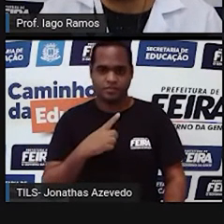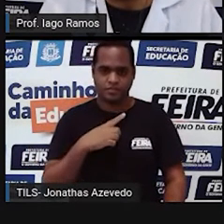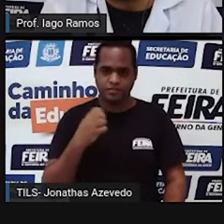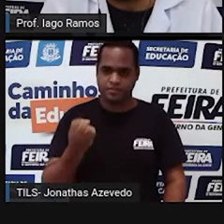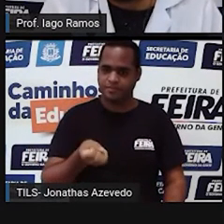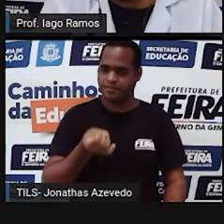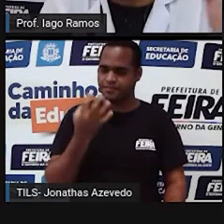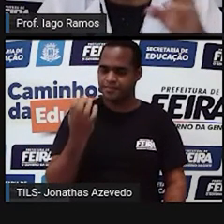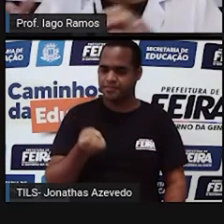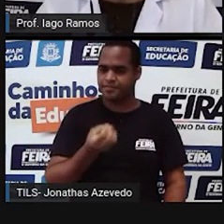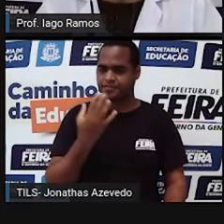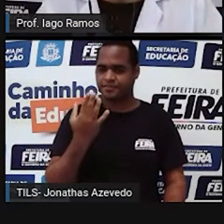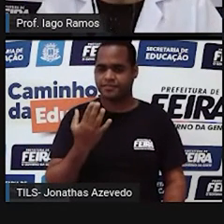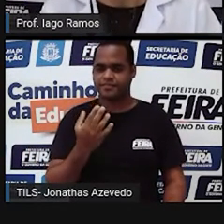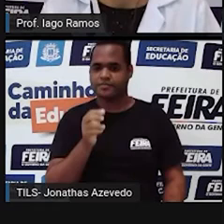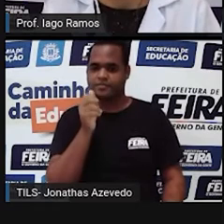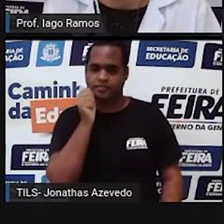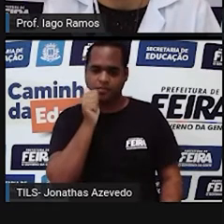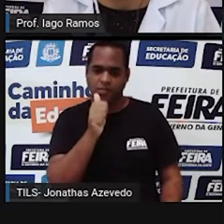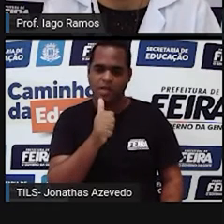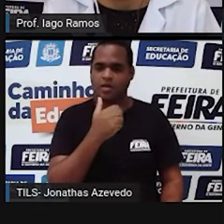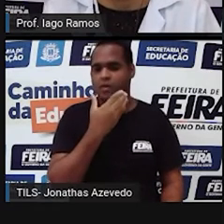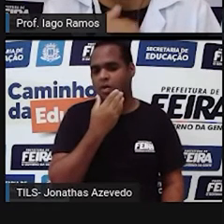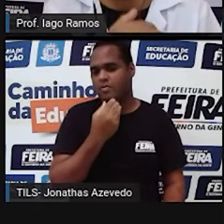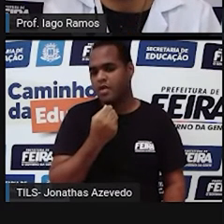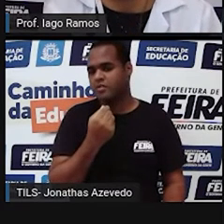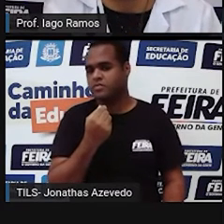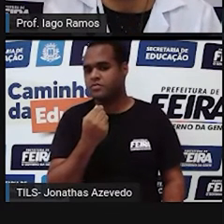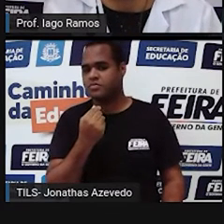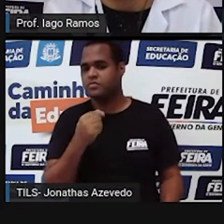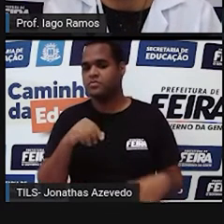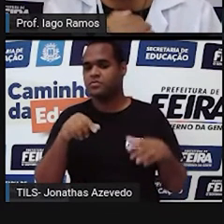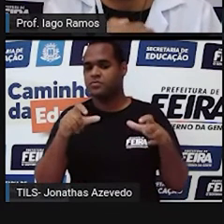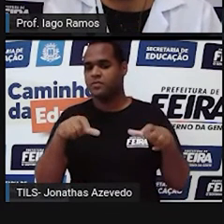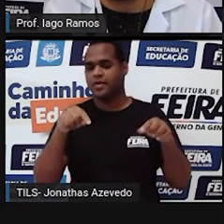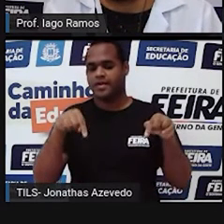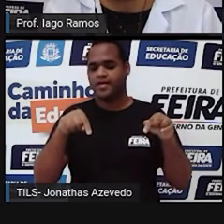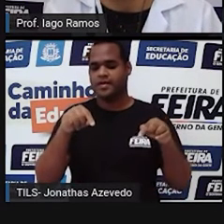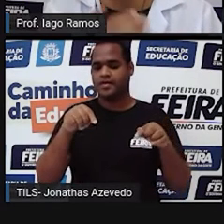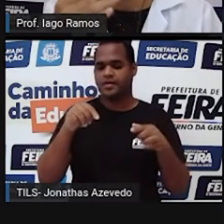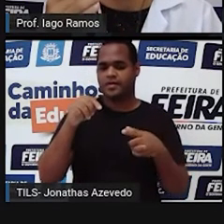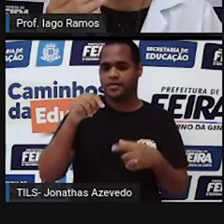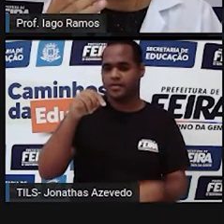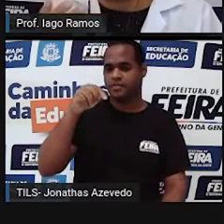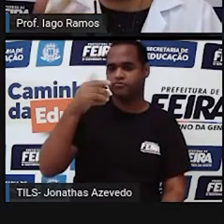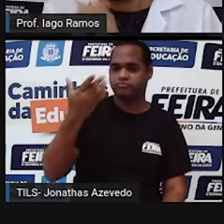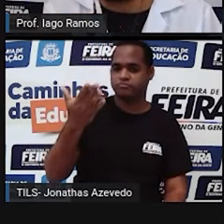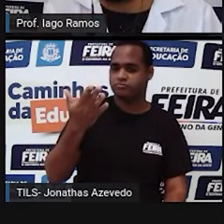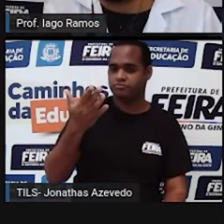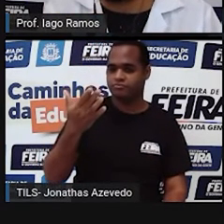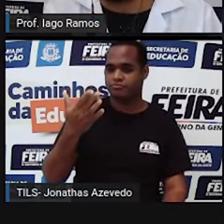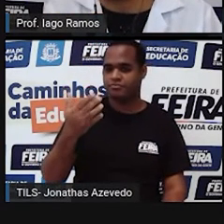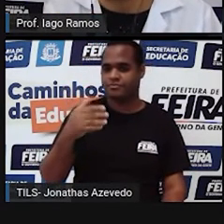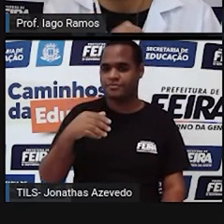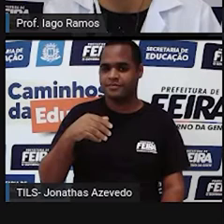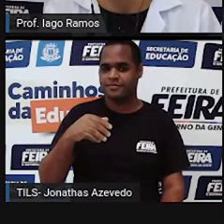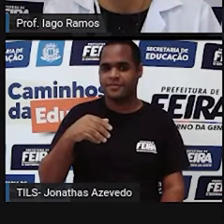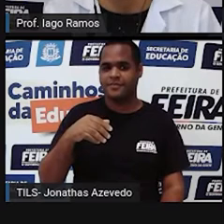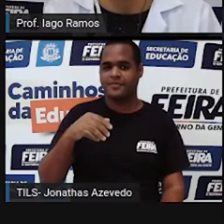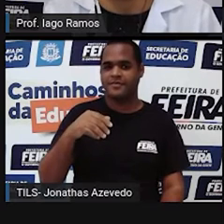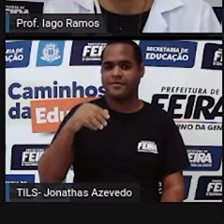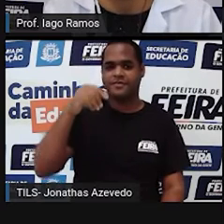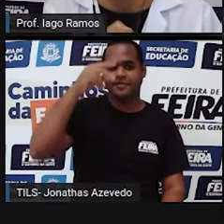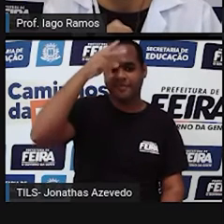quantidade de meninos e de meninas na rede estadual, aliás, na rede, desculpa, na